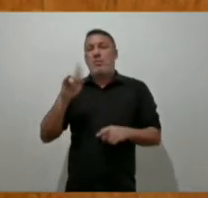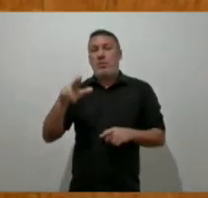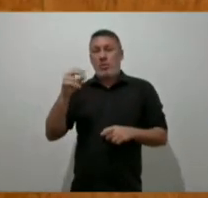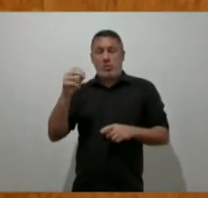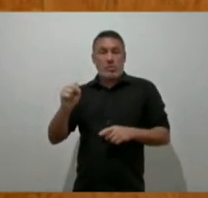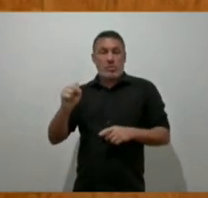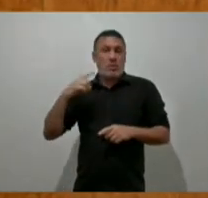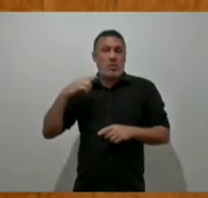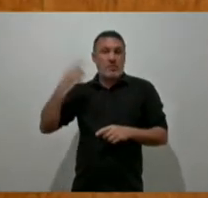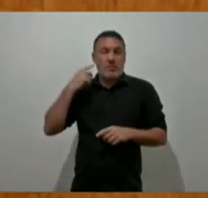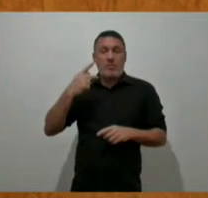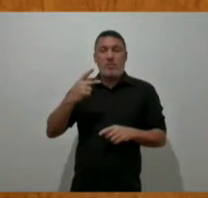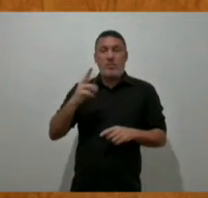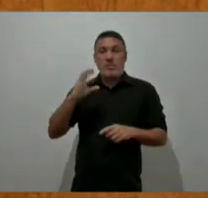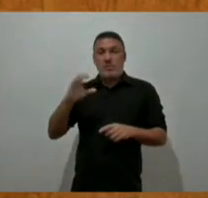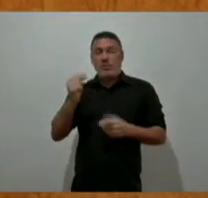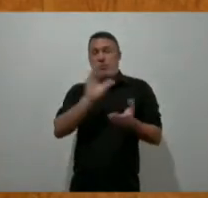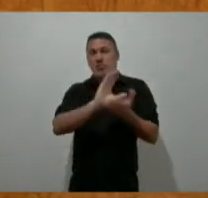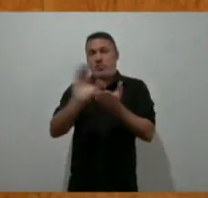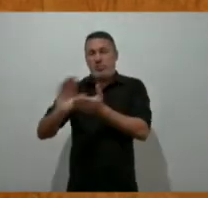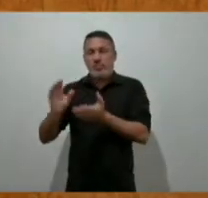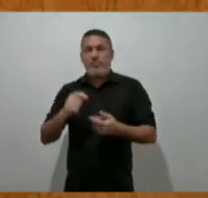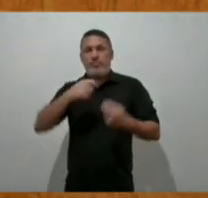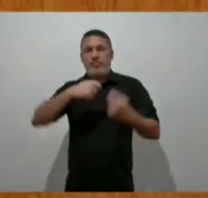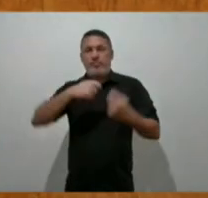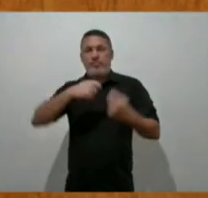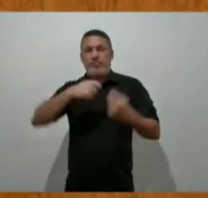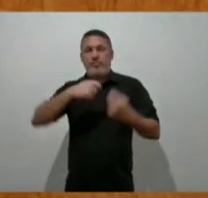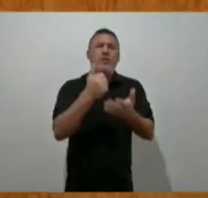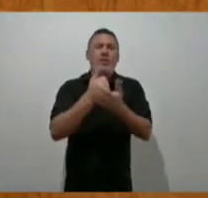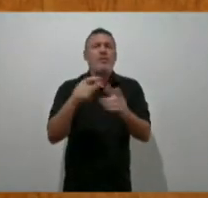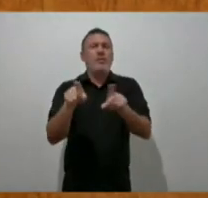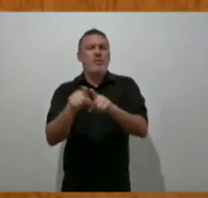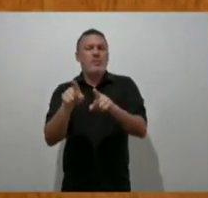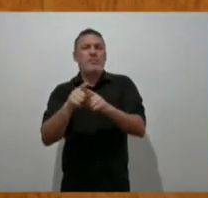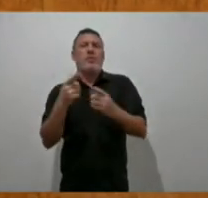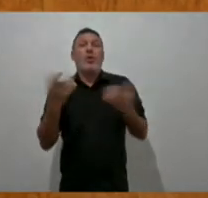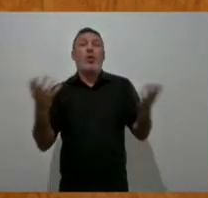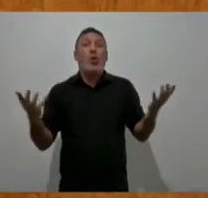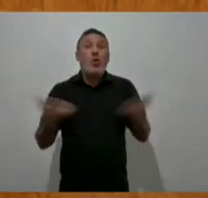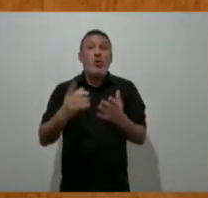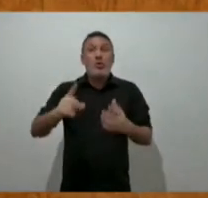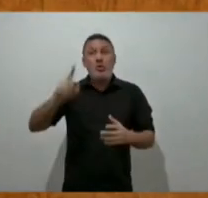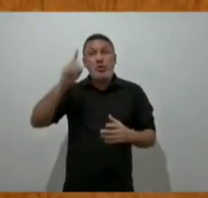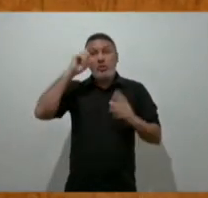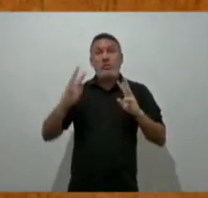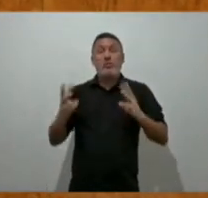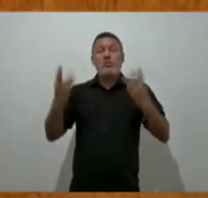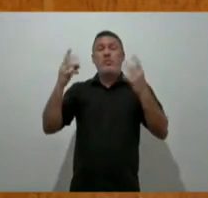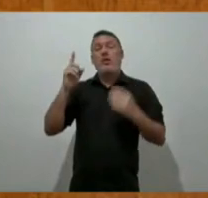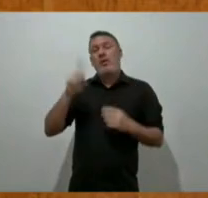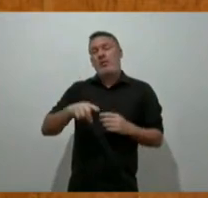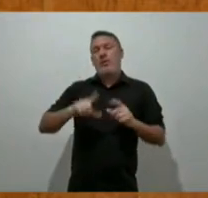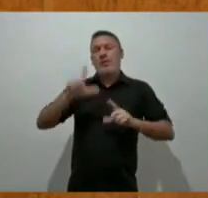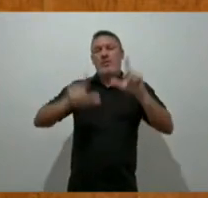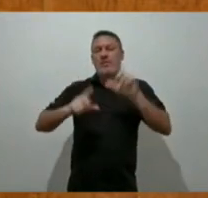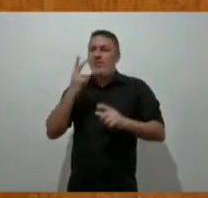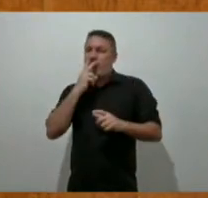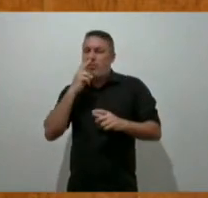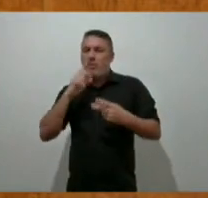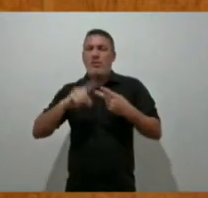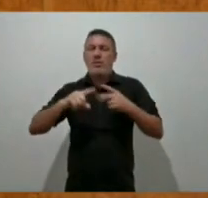Investimentos. Nossos patrocinadores também deste evento, a Rede Vitória, Apex Imob, APX Invest,